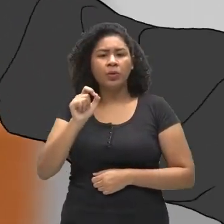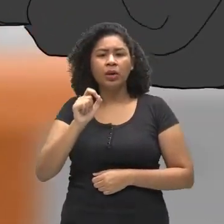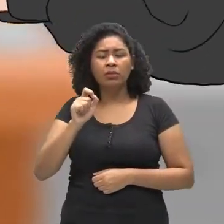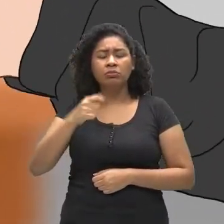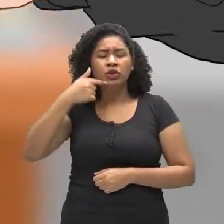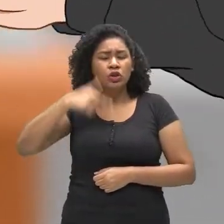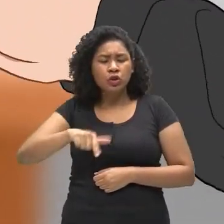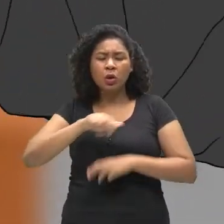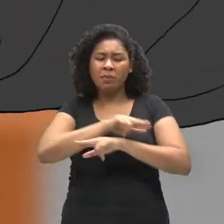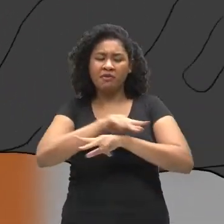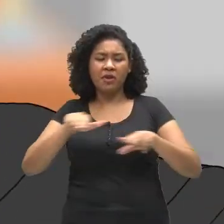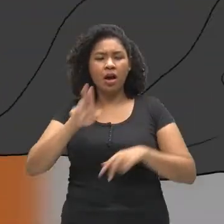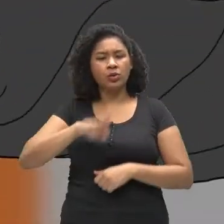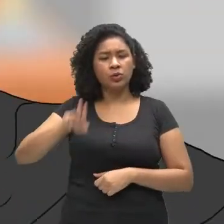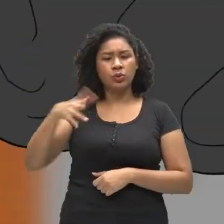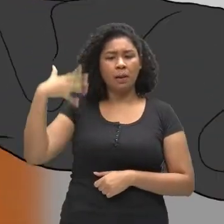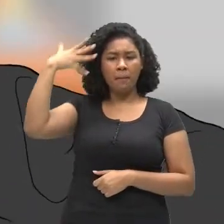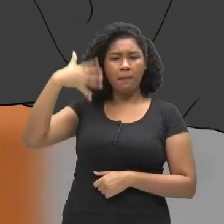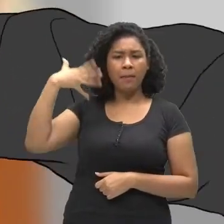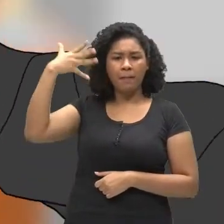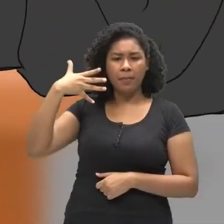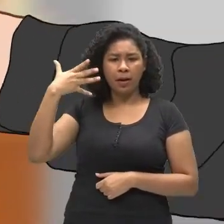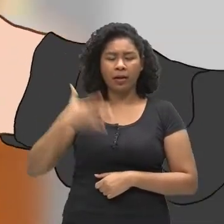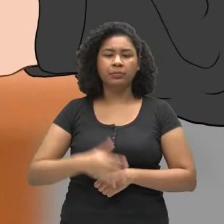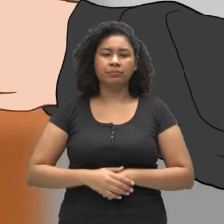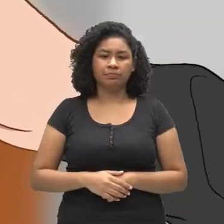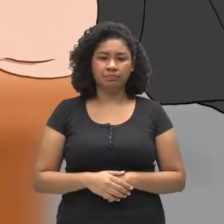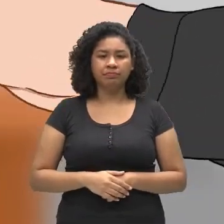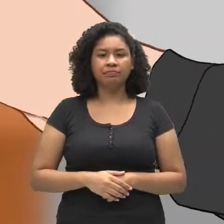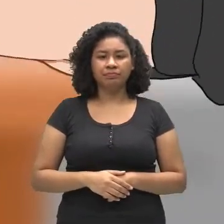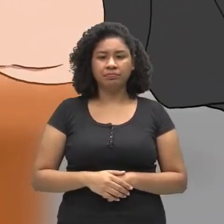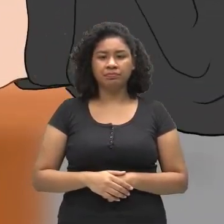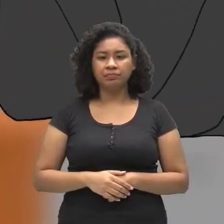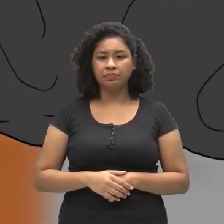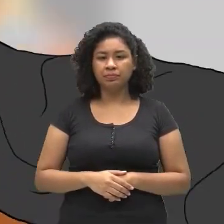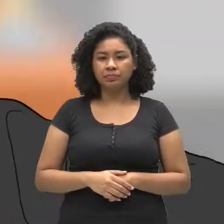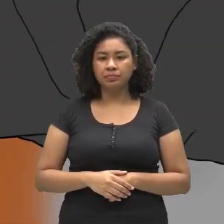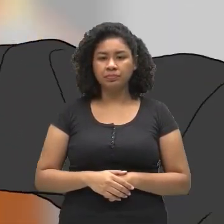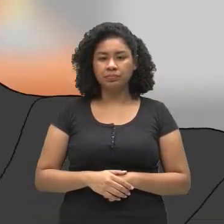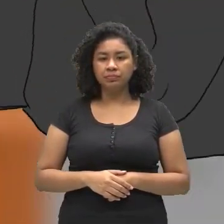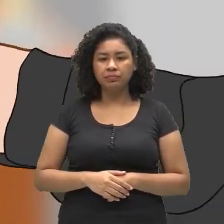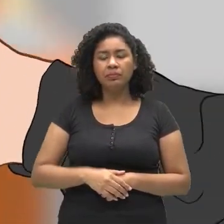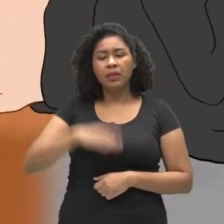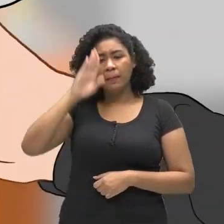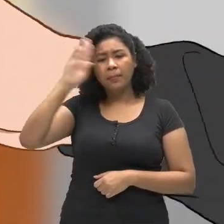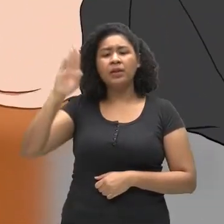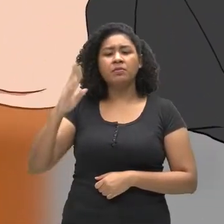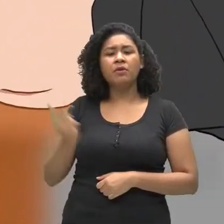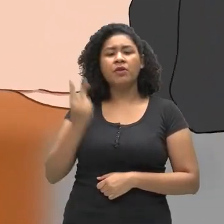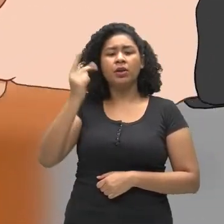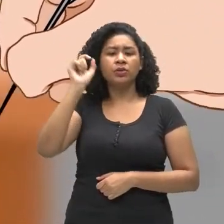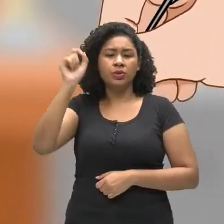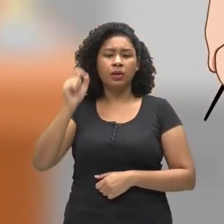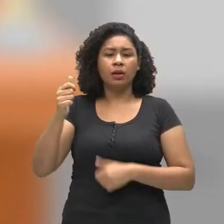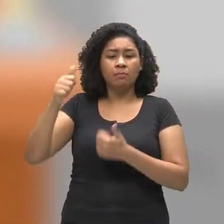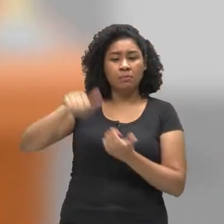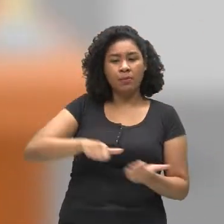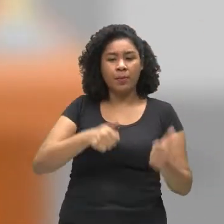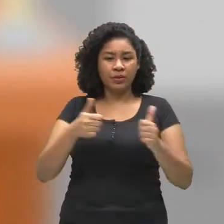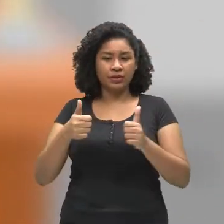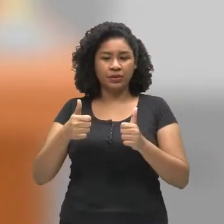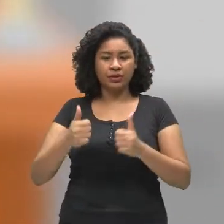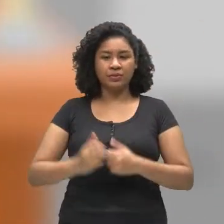Contra a idolatria de imagens, 2 sacramentos seriam os mais importantes: o batismo e a Eucaristia.